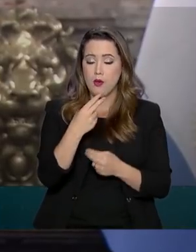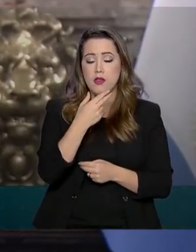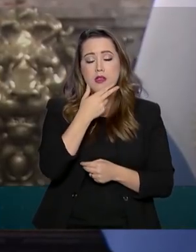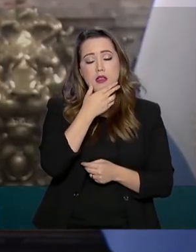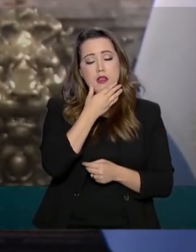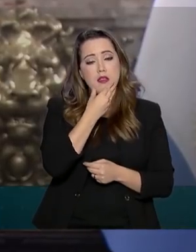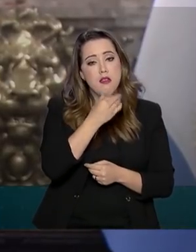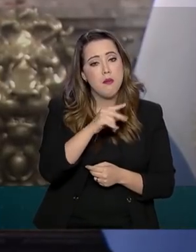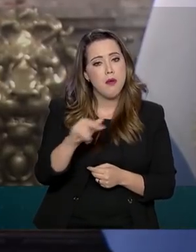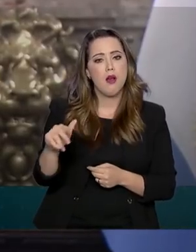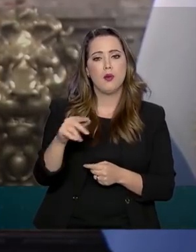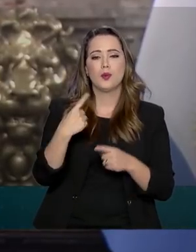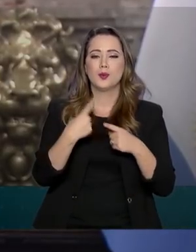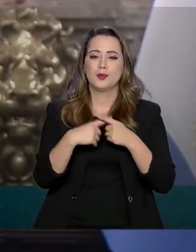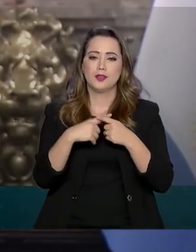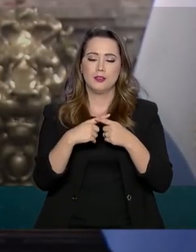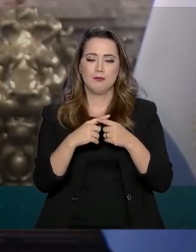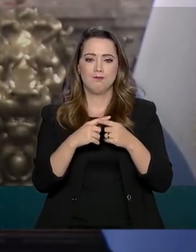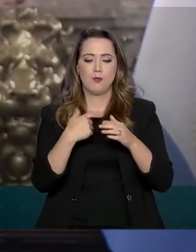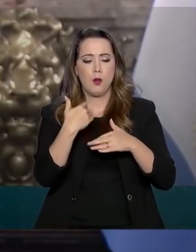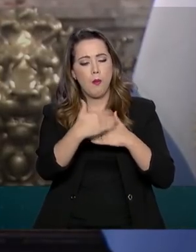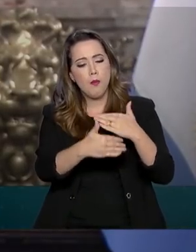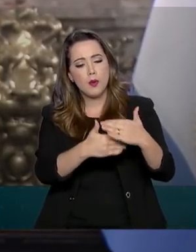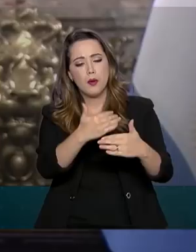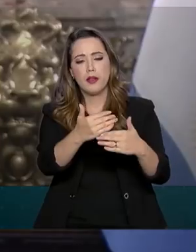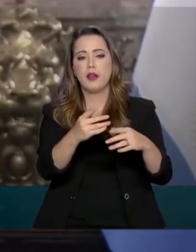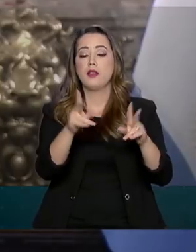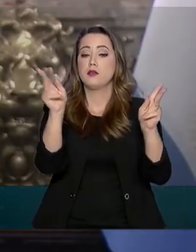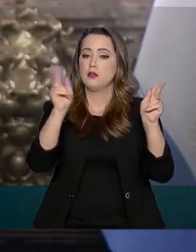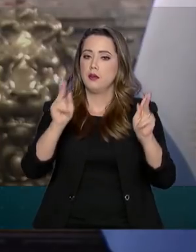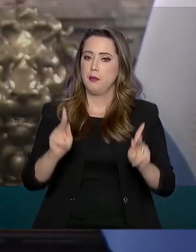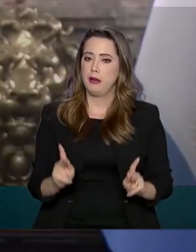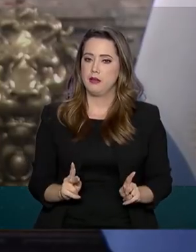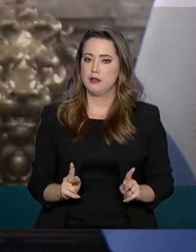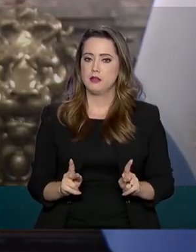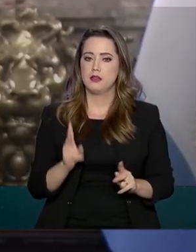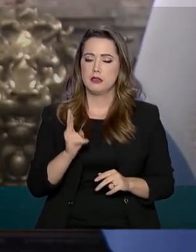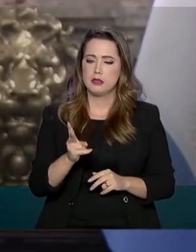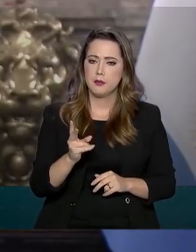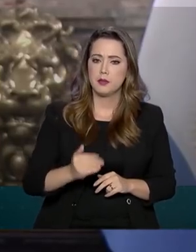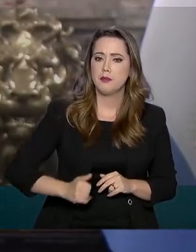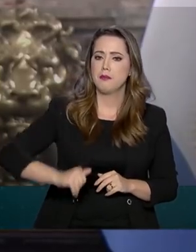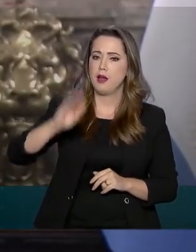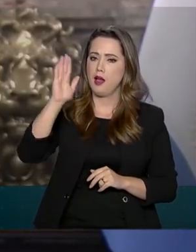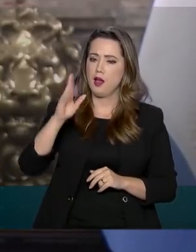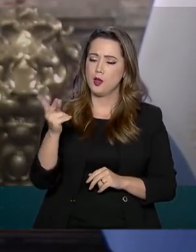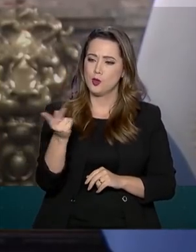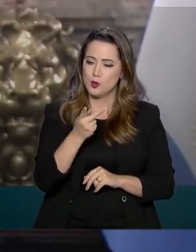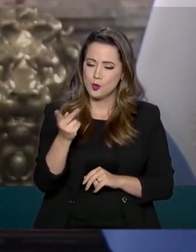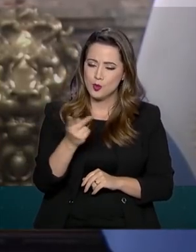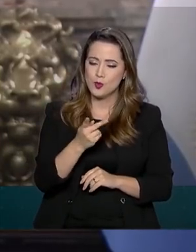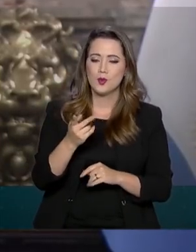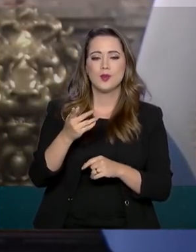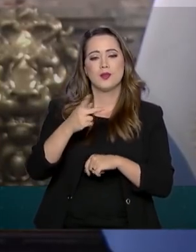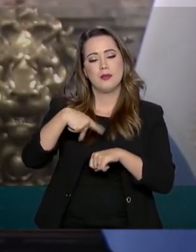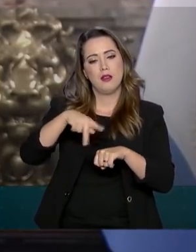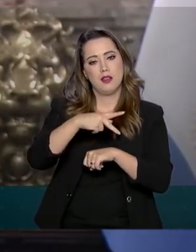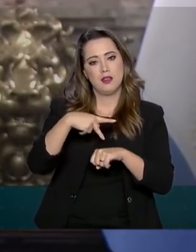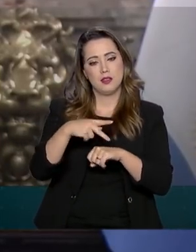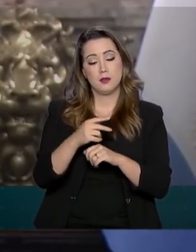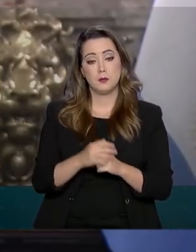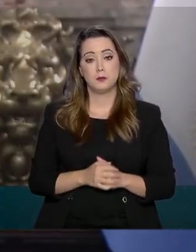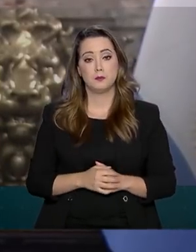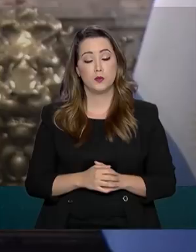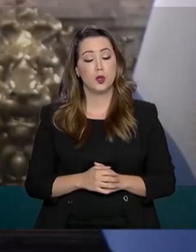para que o progresso, a paz, cada vez mais reine entre nós.